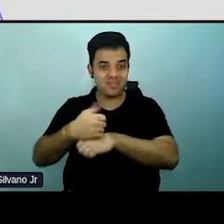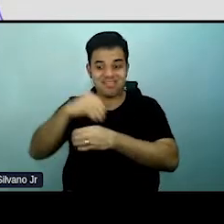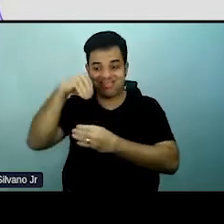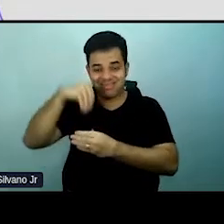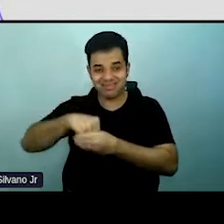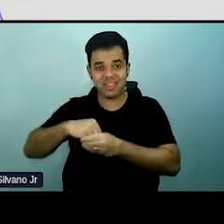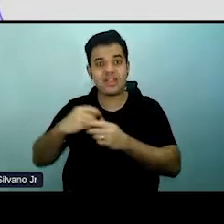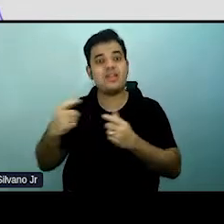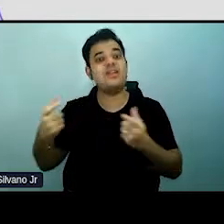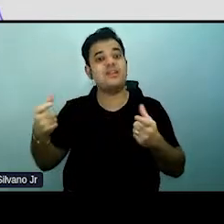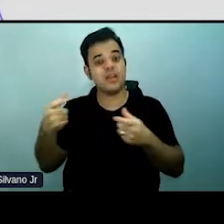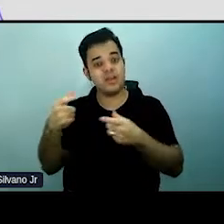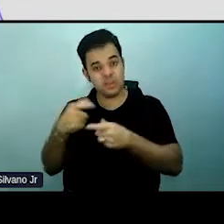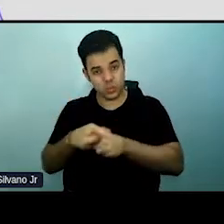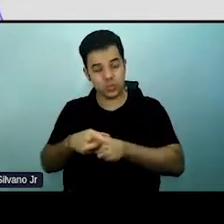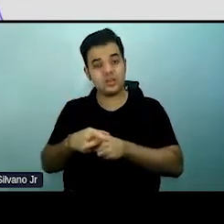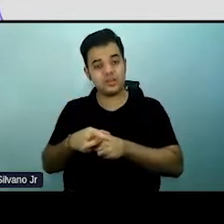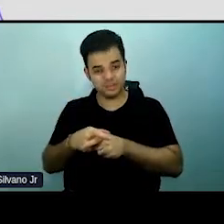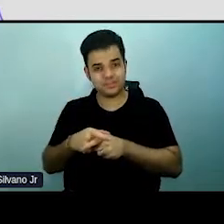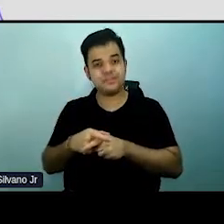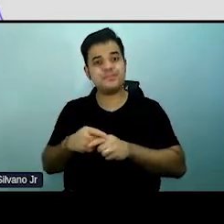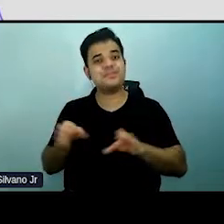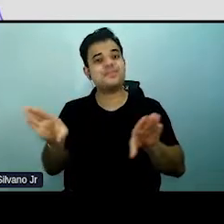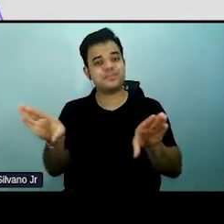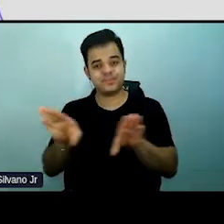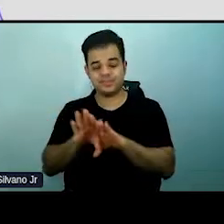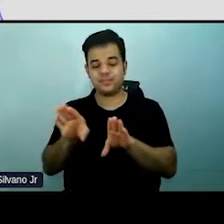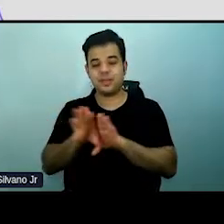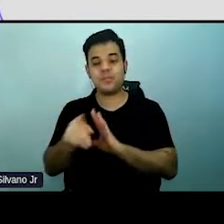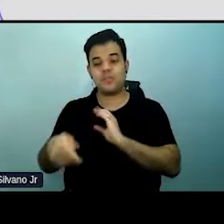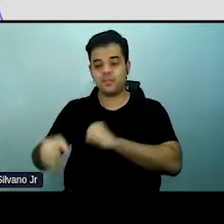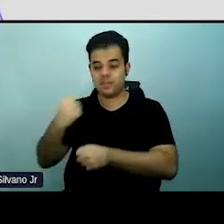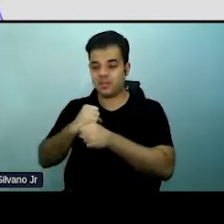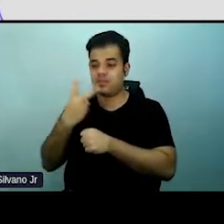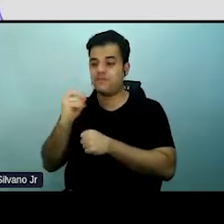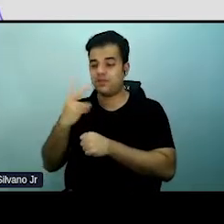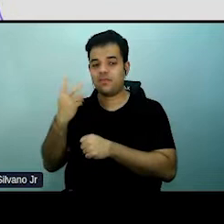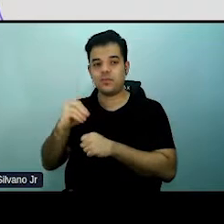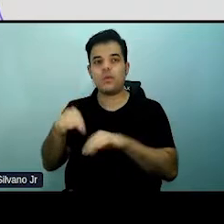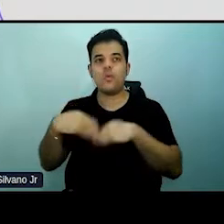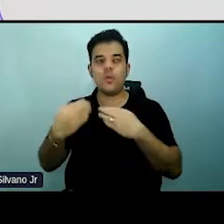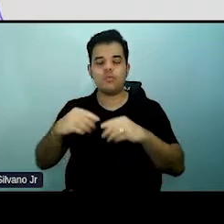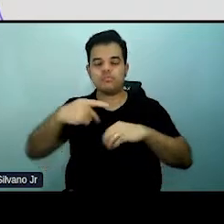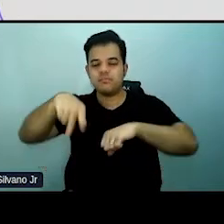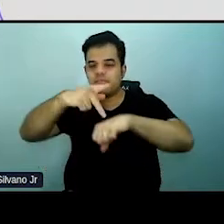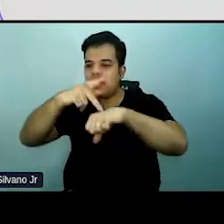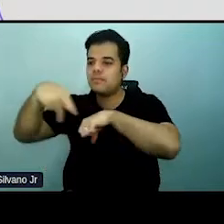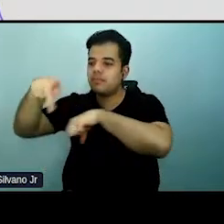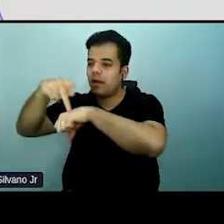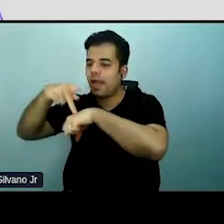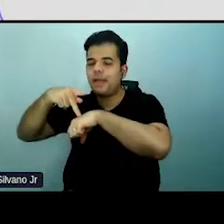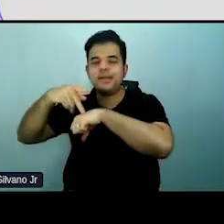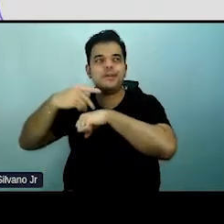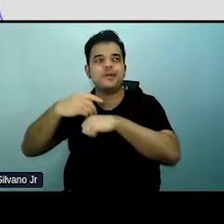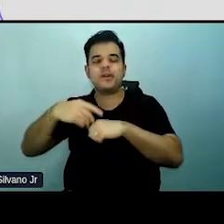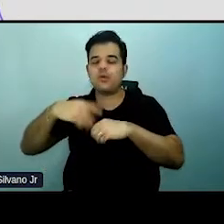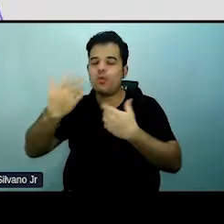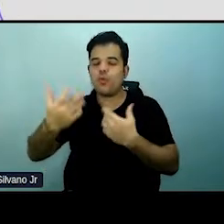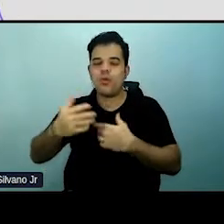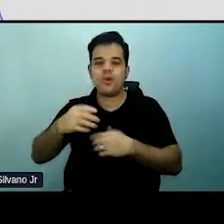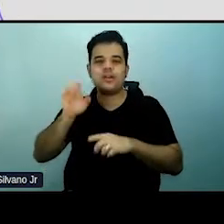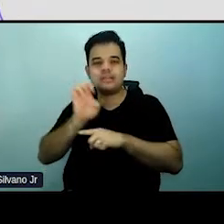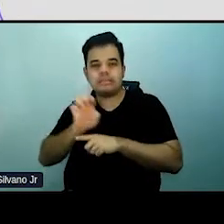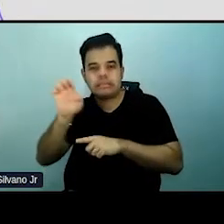de média e autogestão. Mostra o levantamento que tem, que é de 2020. Ou xenofobia, zombaram meu sotaque e perguntaram se na minha terra